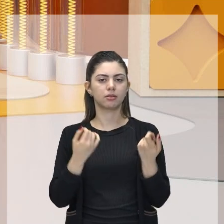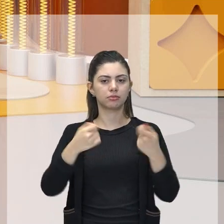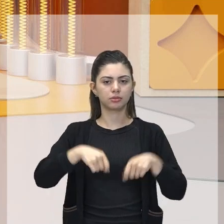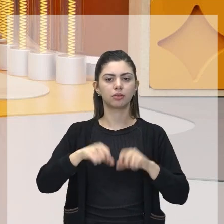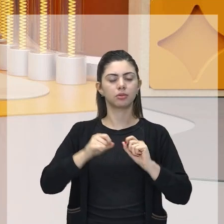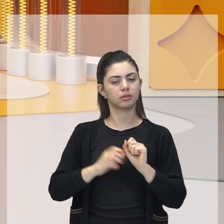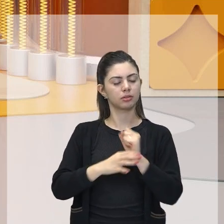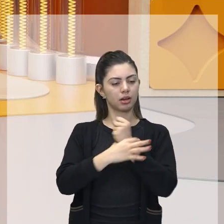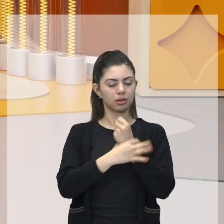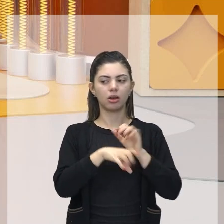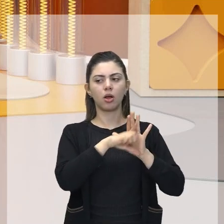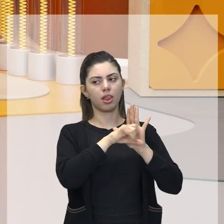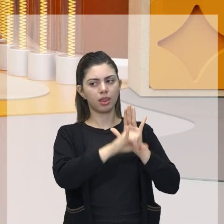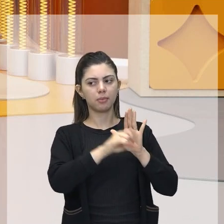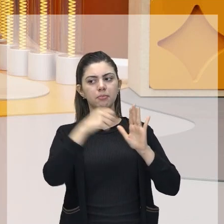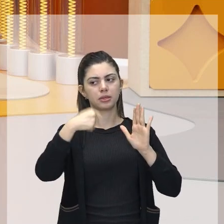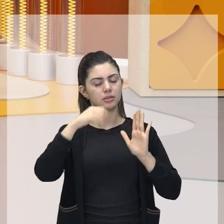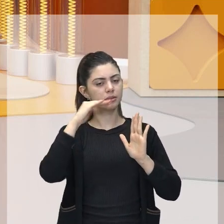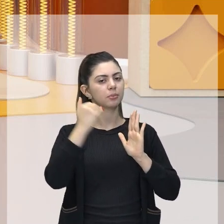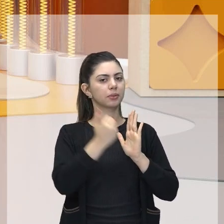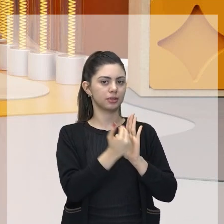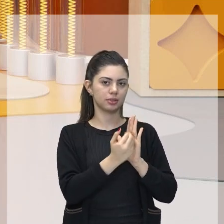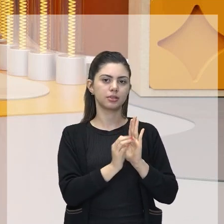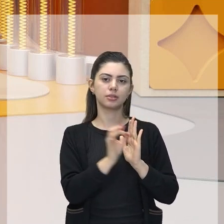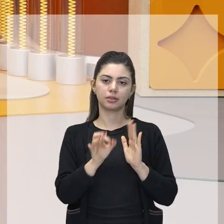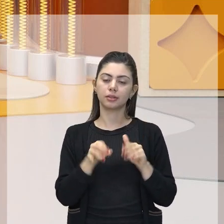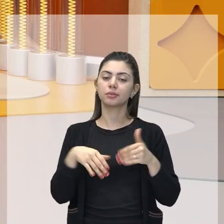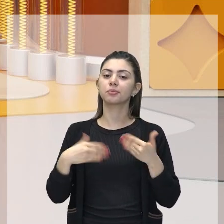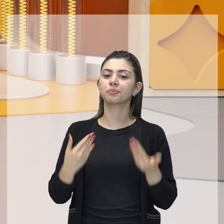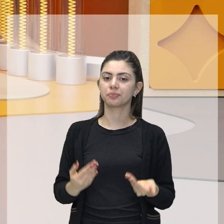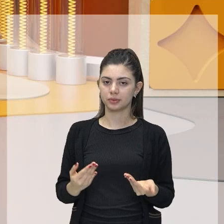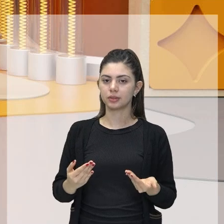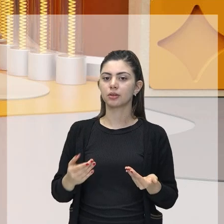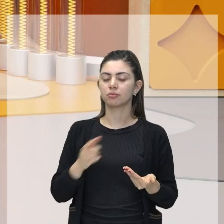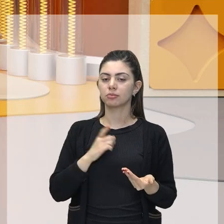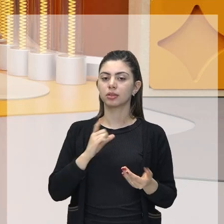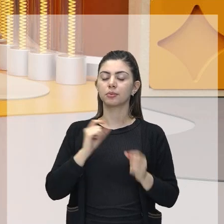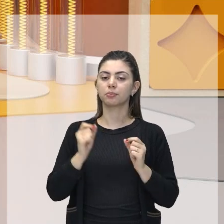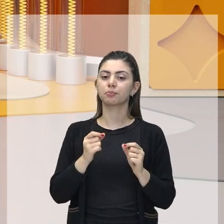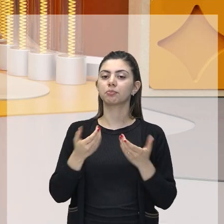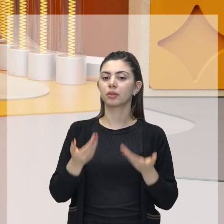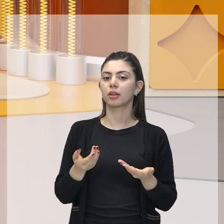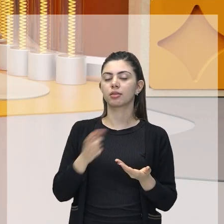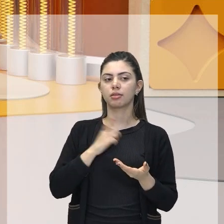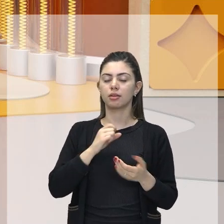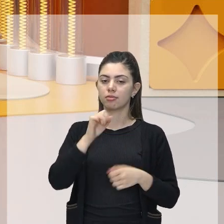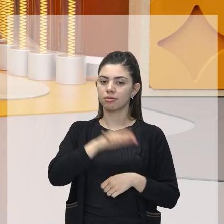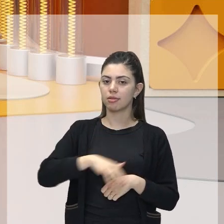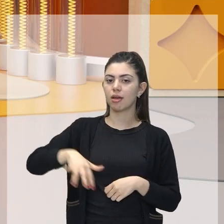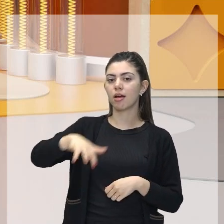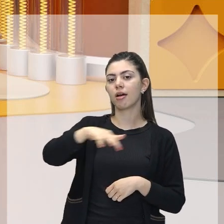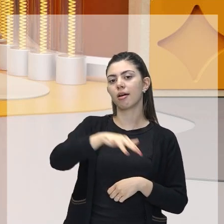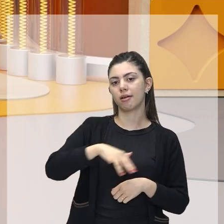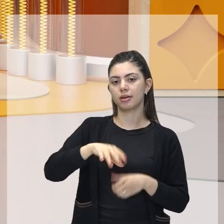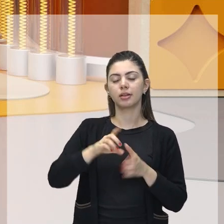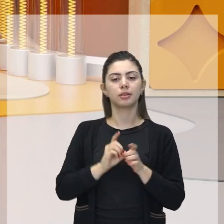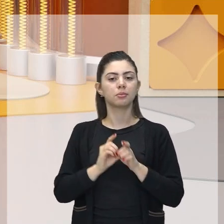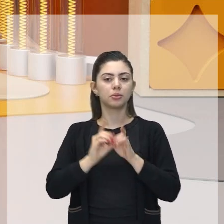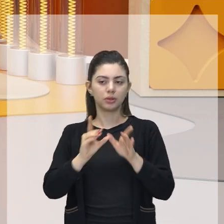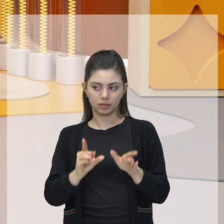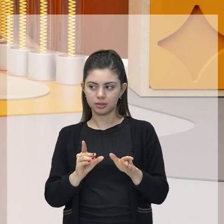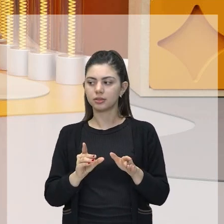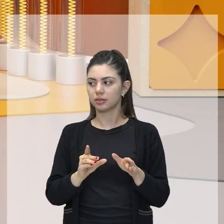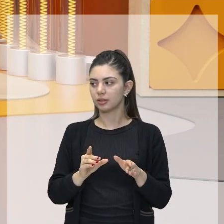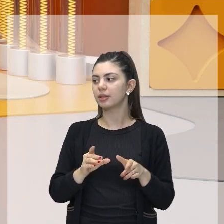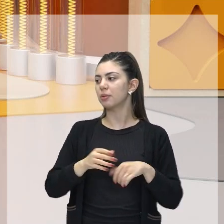garantir. Não, está na lei isso aqui, não pode, né? Então, no mundo ocidental, no mundo democrático, é assim que funciona, né?